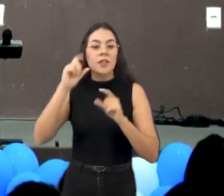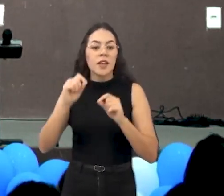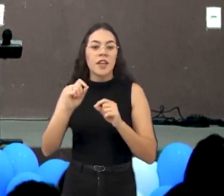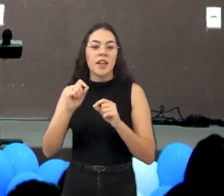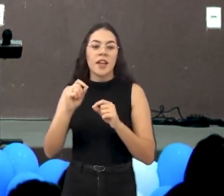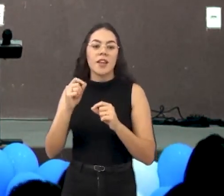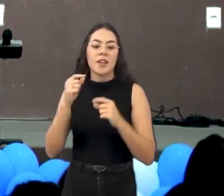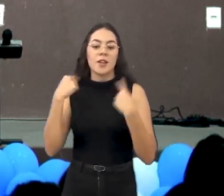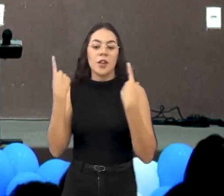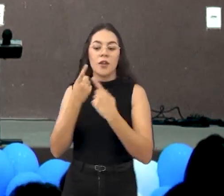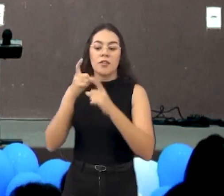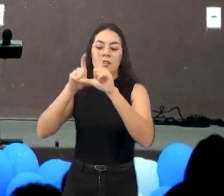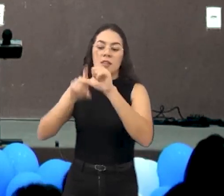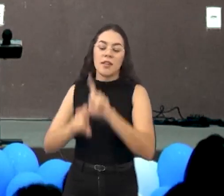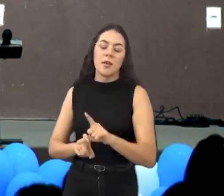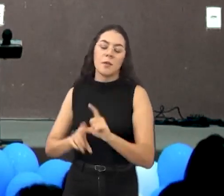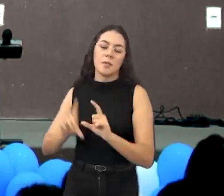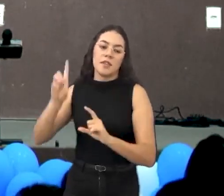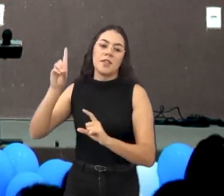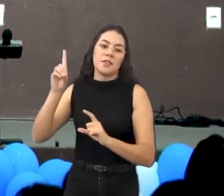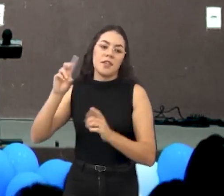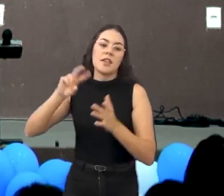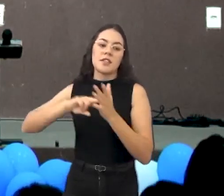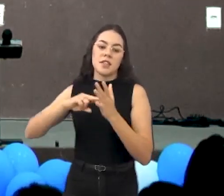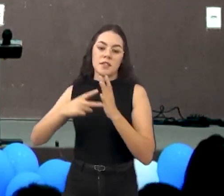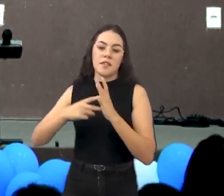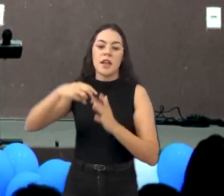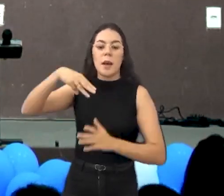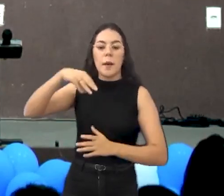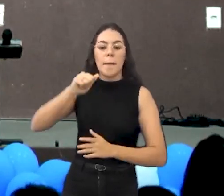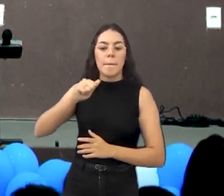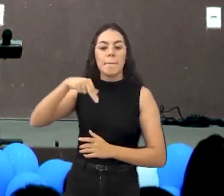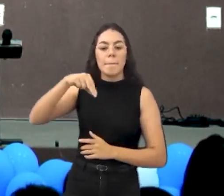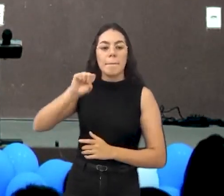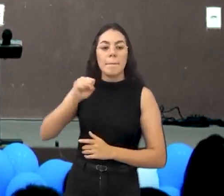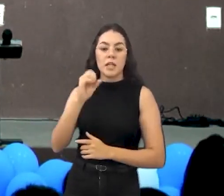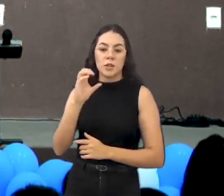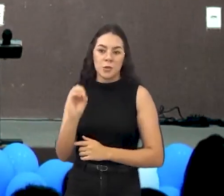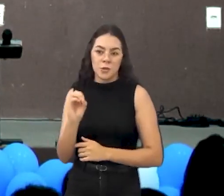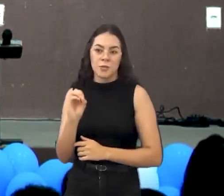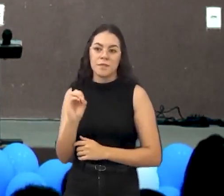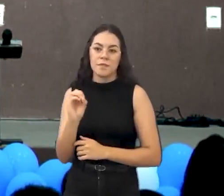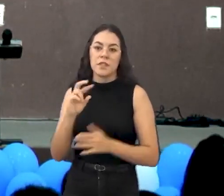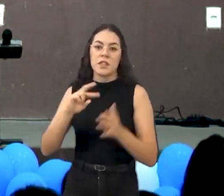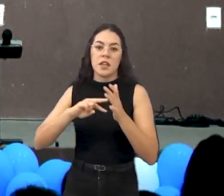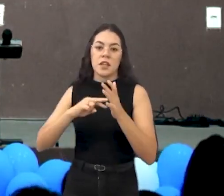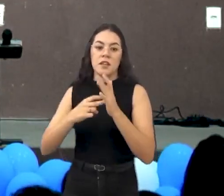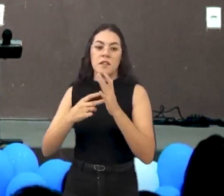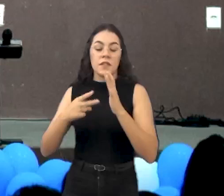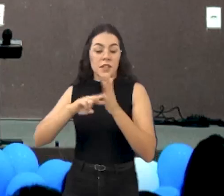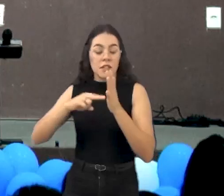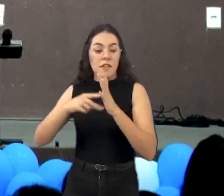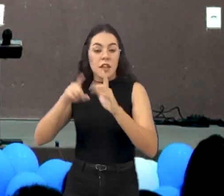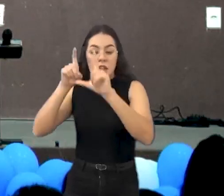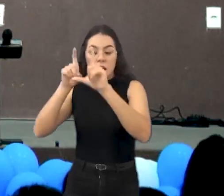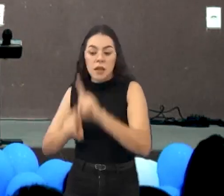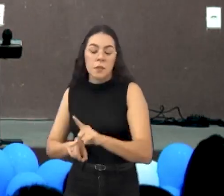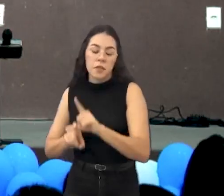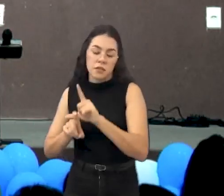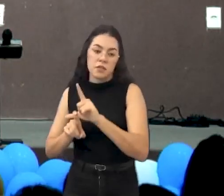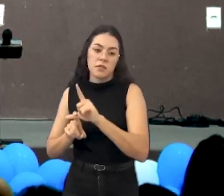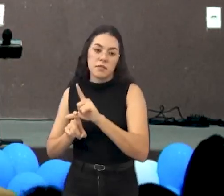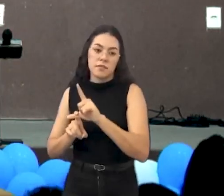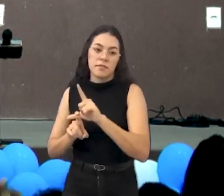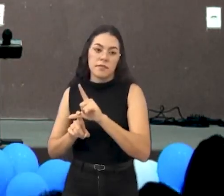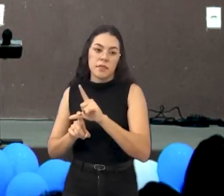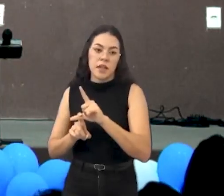dependentes de Deus. E isso significa mansidão, gente. Ser manso é ser dependente. Você vai entender. Ser